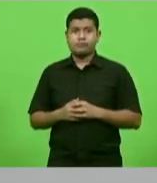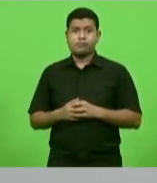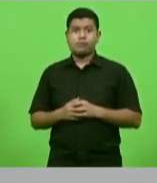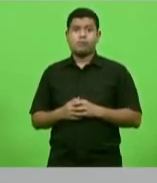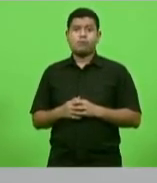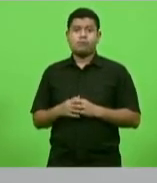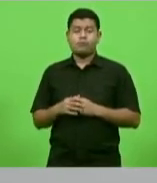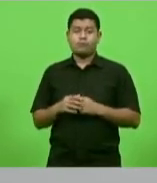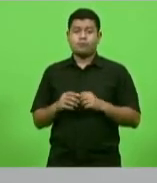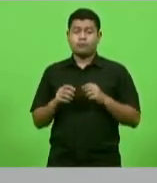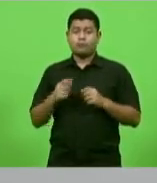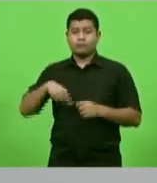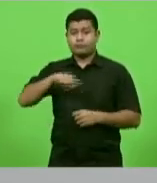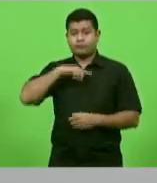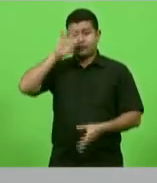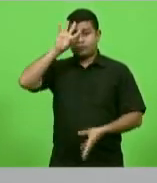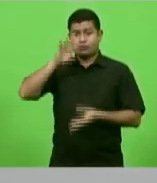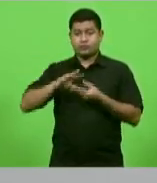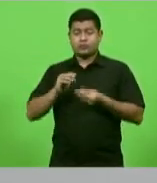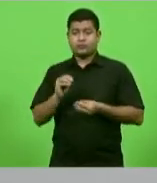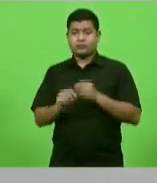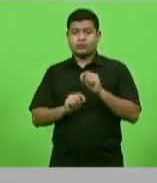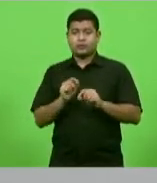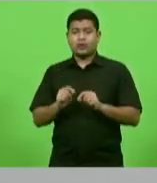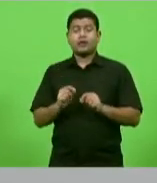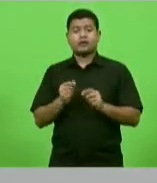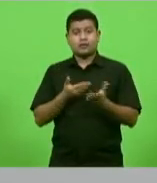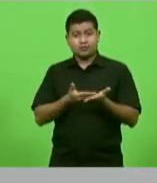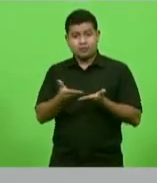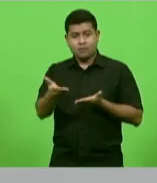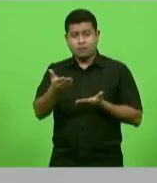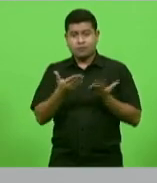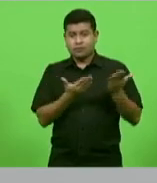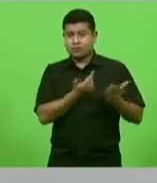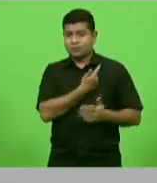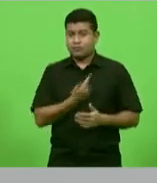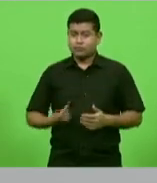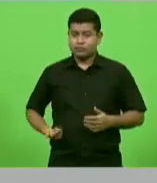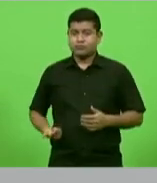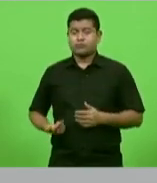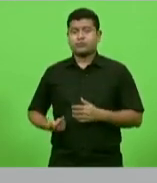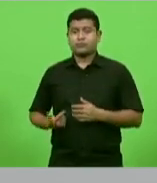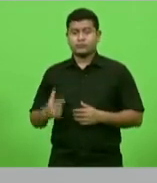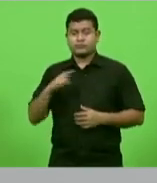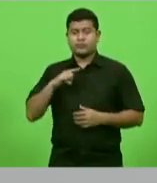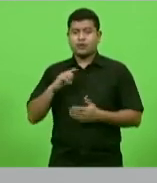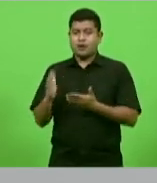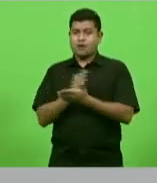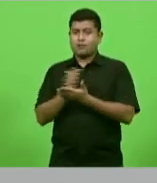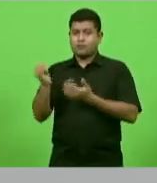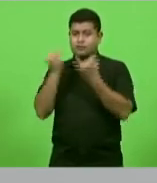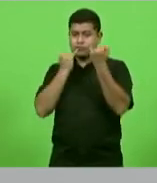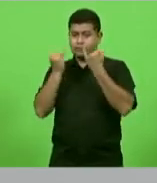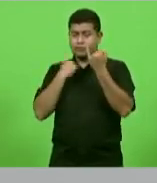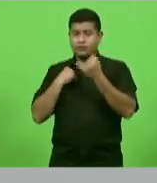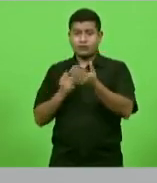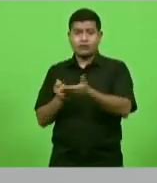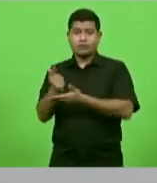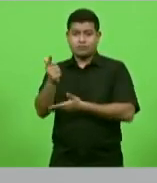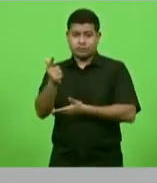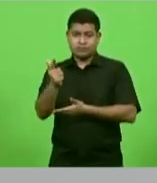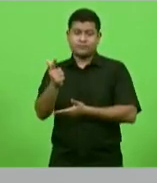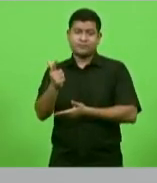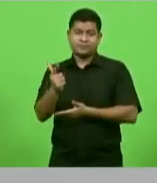Isso nos permite concluir que já desde o princípio o senhor governador detinha algumas informações sobre a